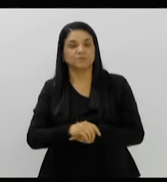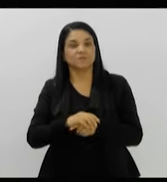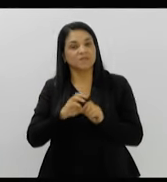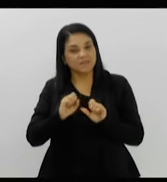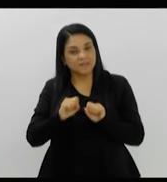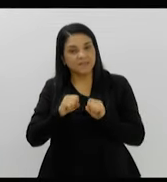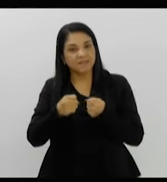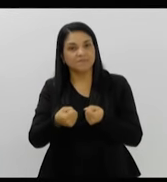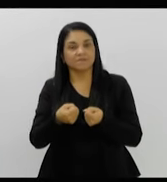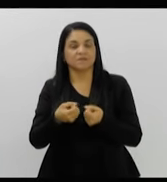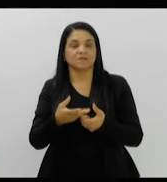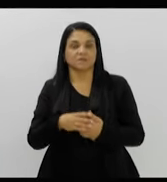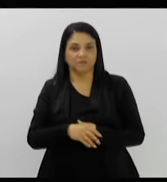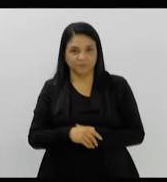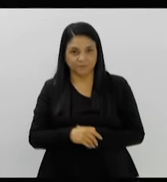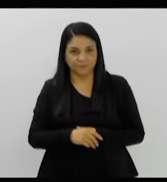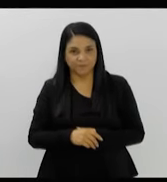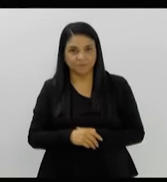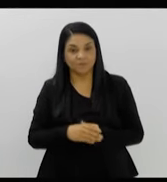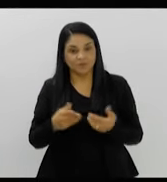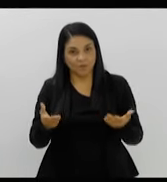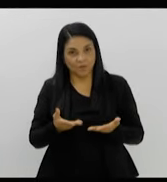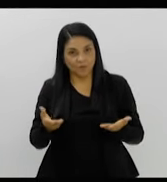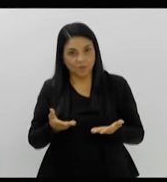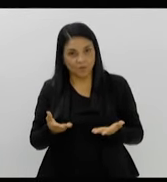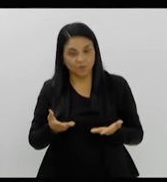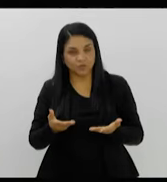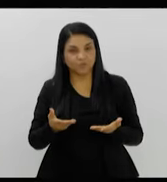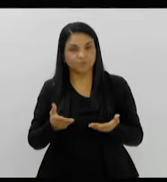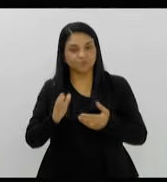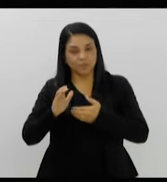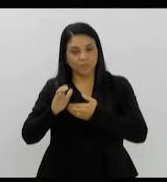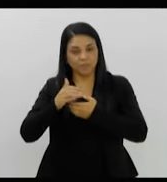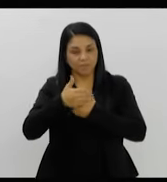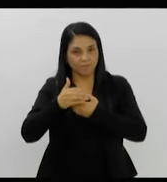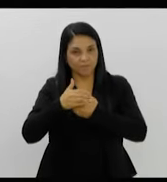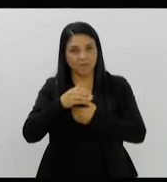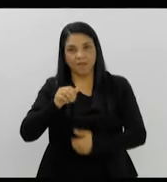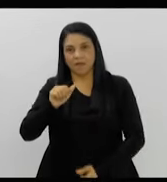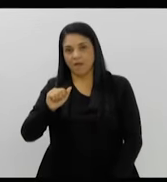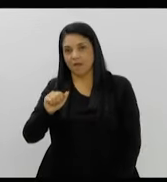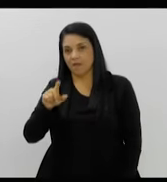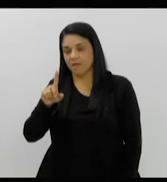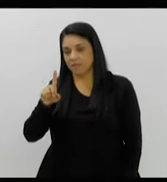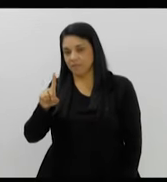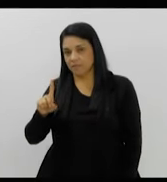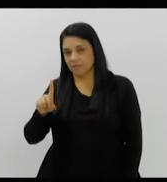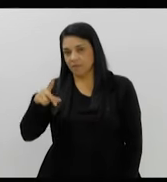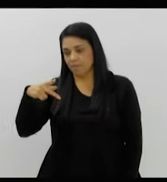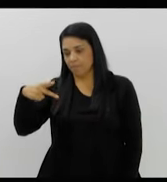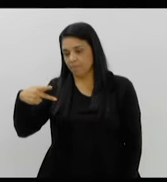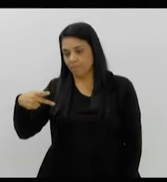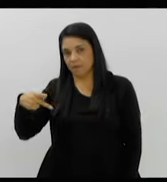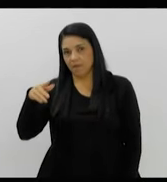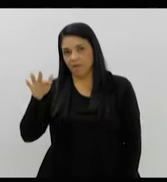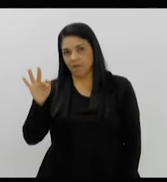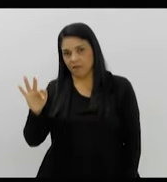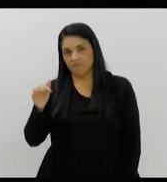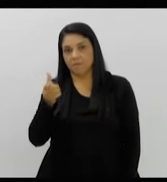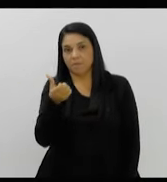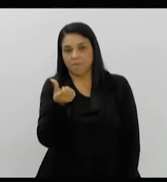uma liminar que hoje ganhou o termo adpf que naquele momento ganhou o termo de adpf